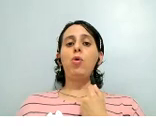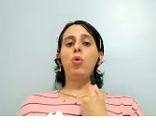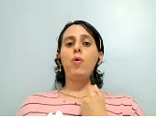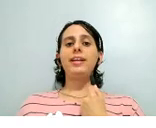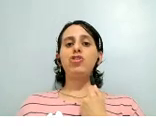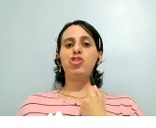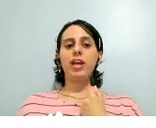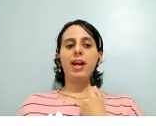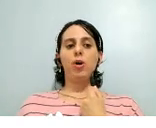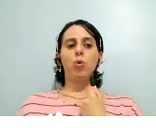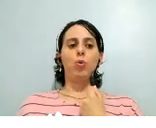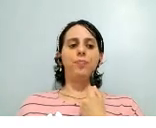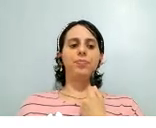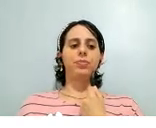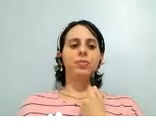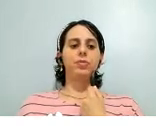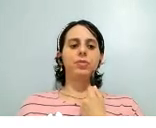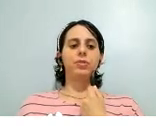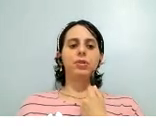Usar álcool em gel.